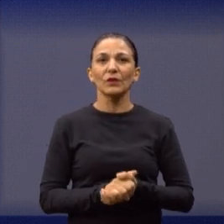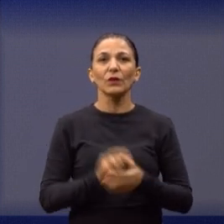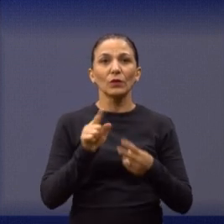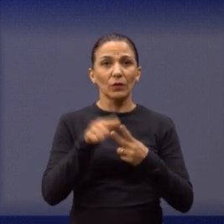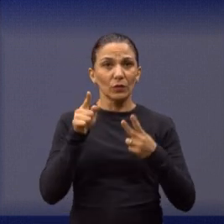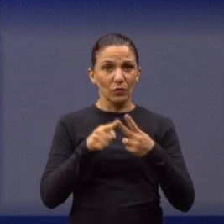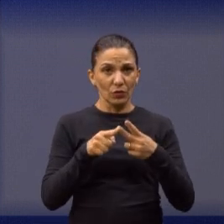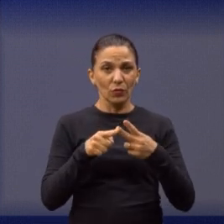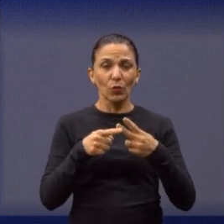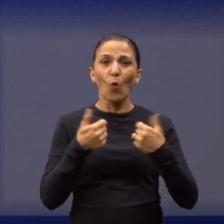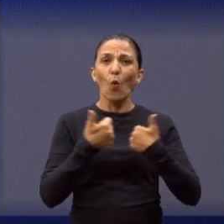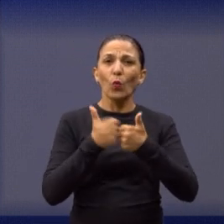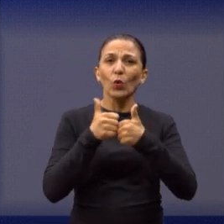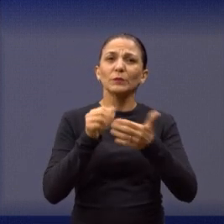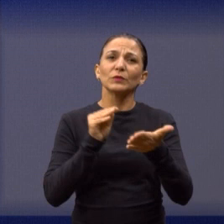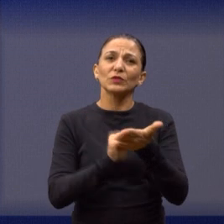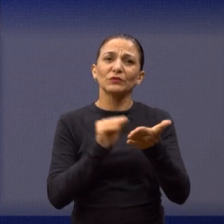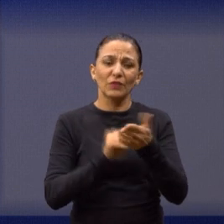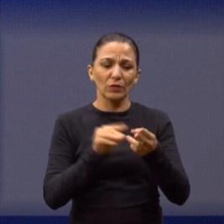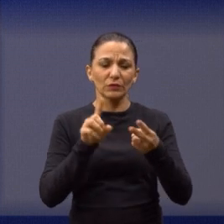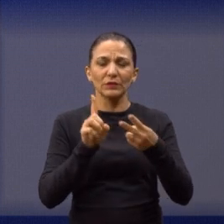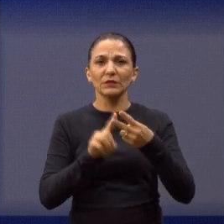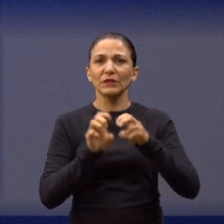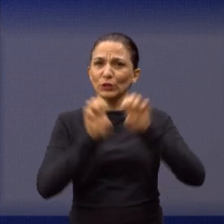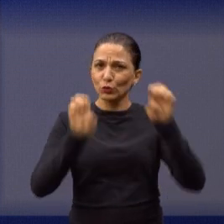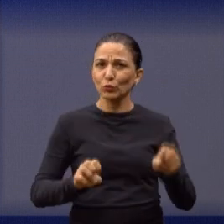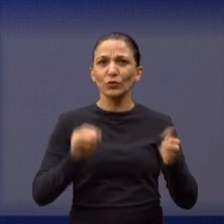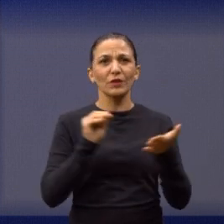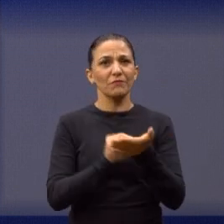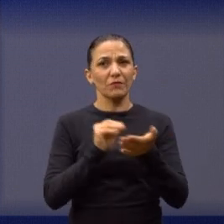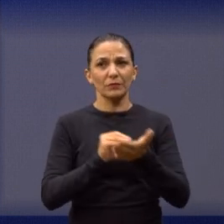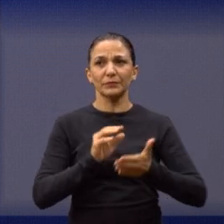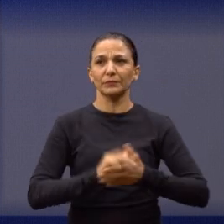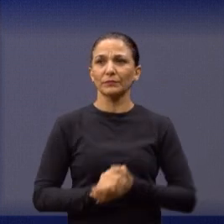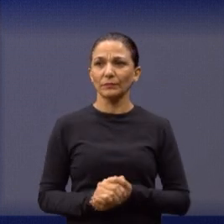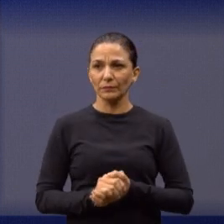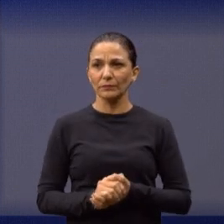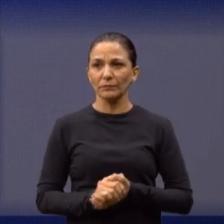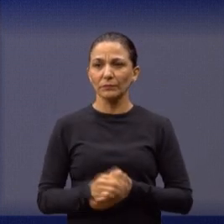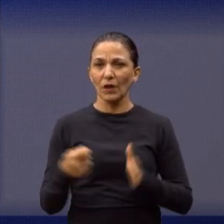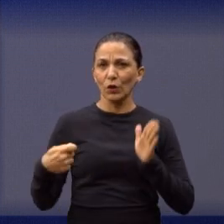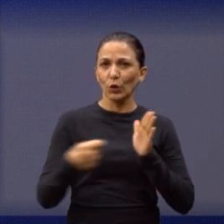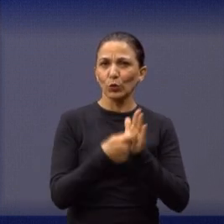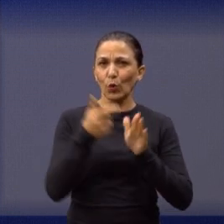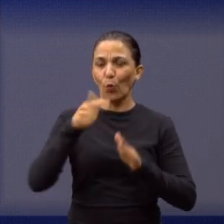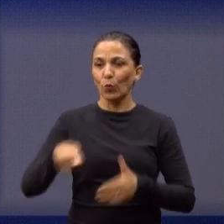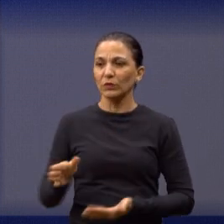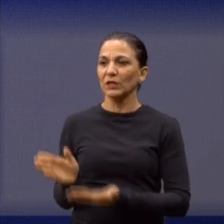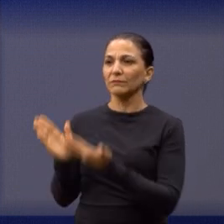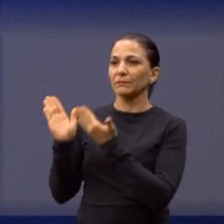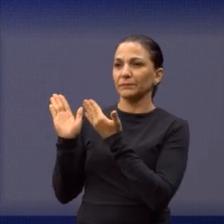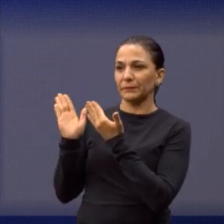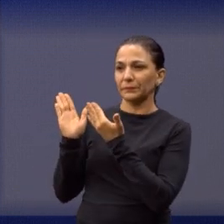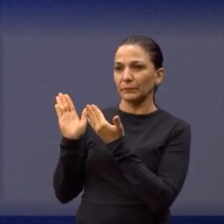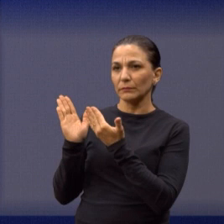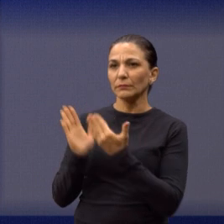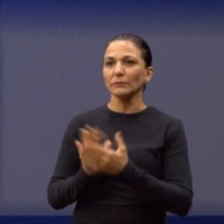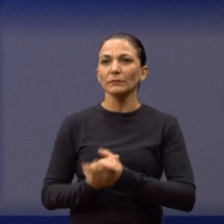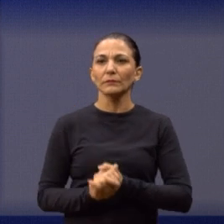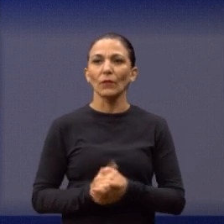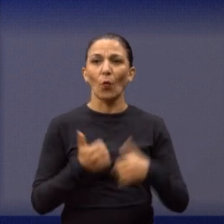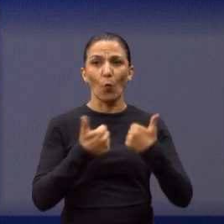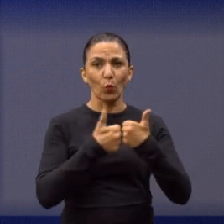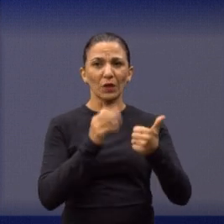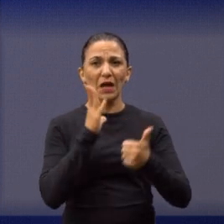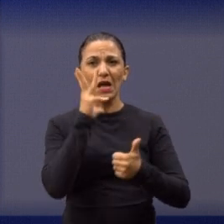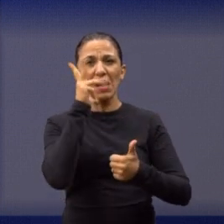a falta de estrutura do ponto de ônibus. Pode passar. Outra denúncia aí, do Selmi Day, da linha das 18h55. Os